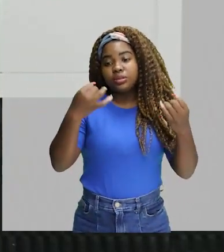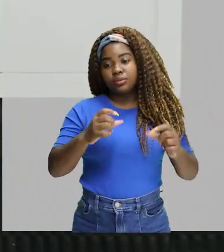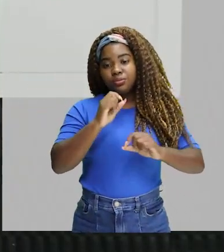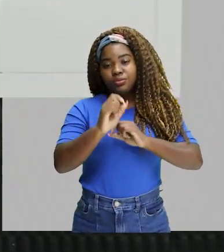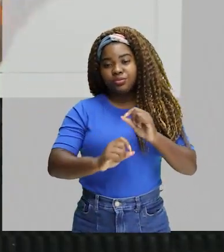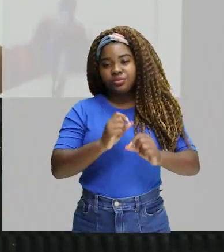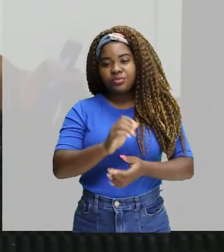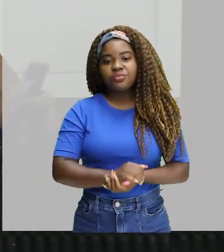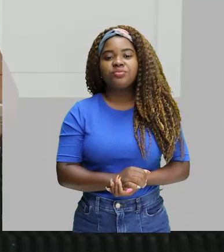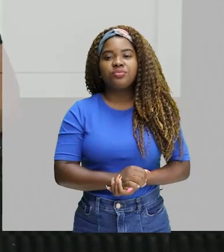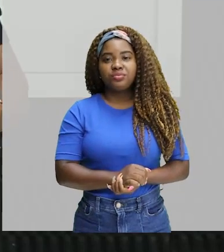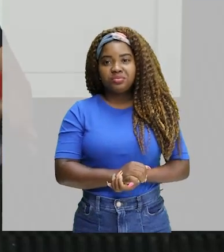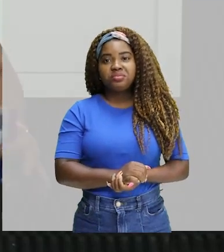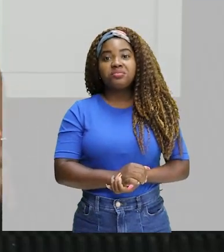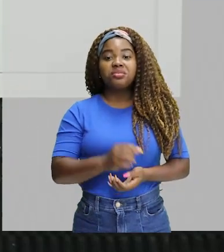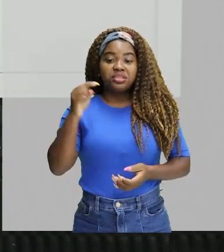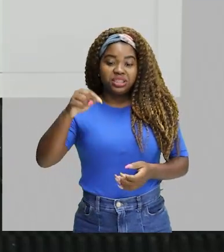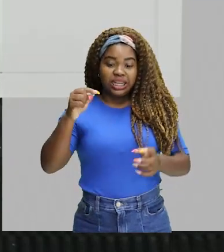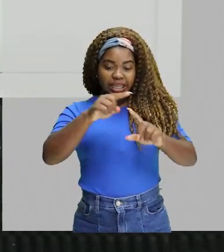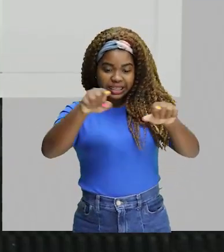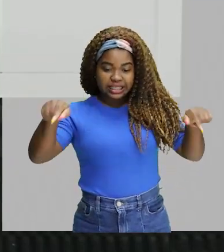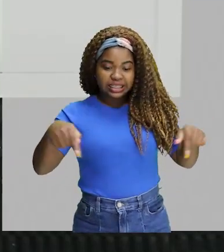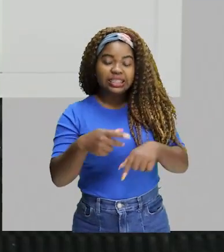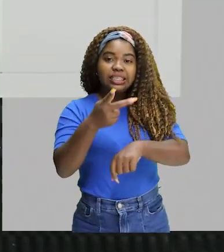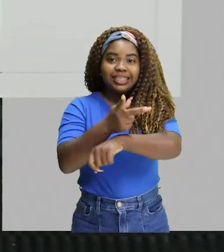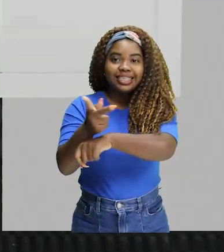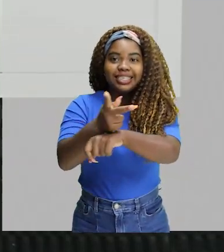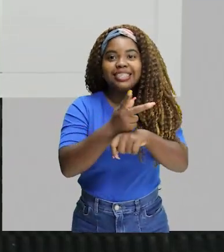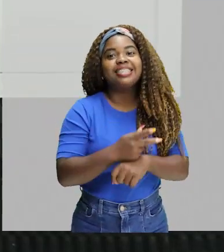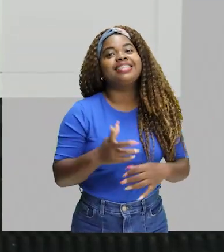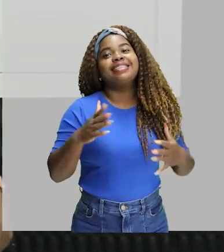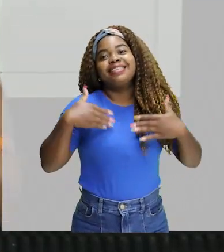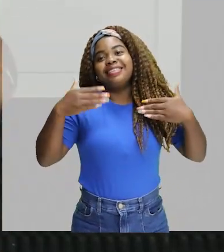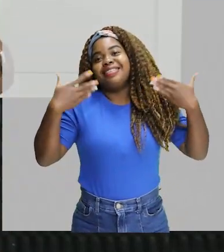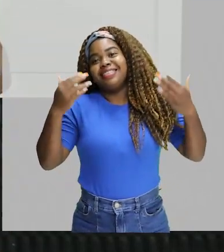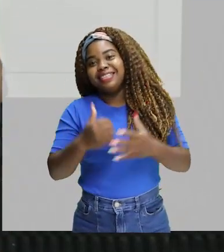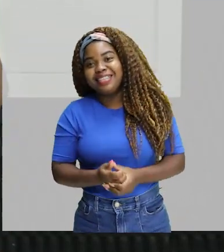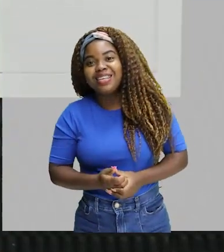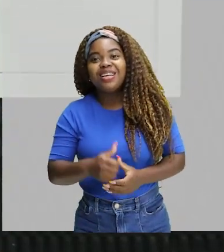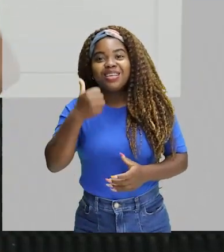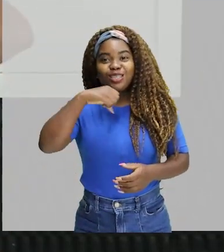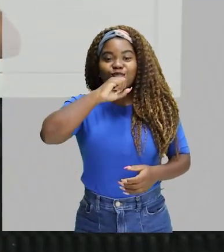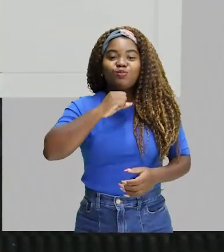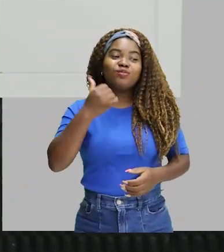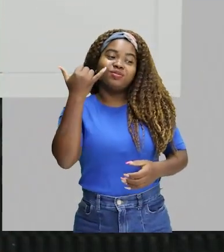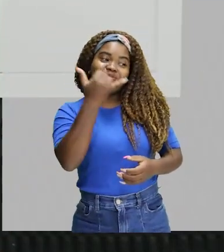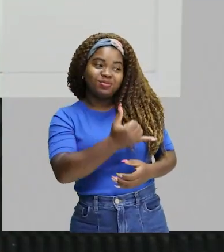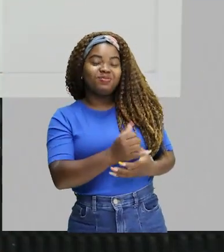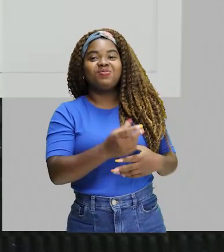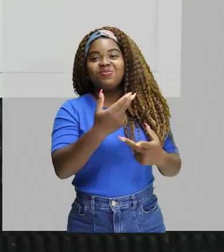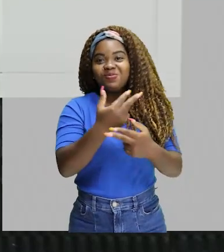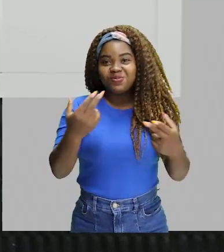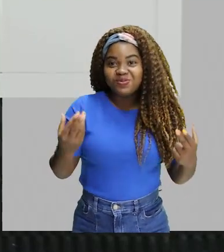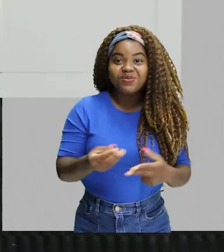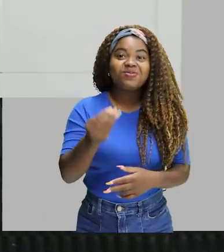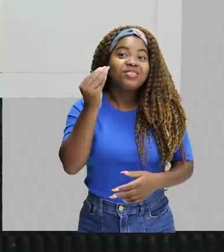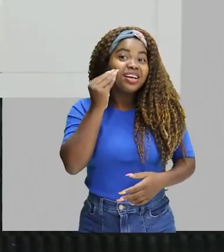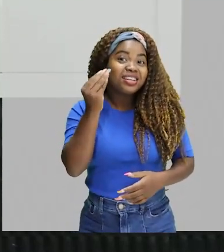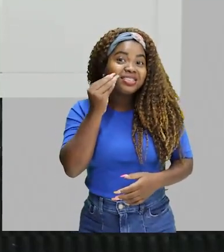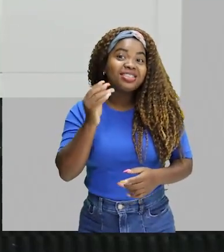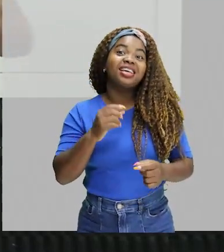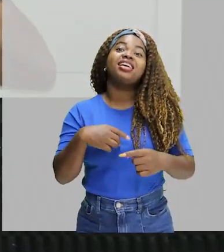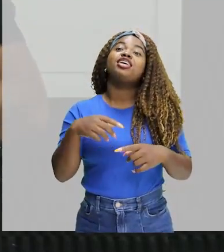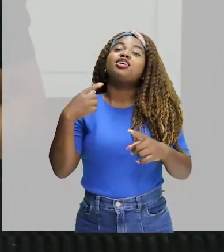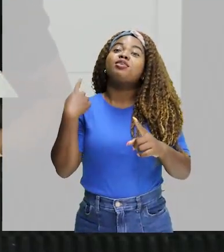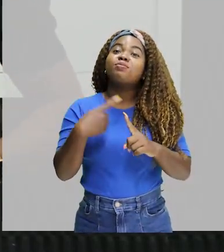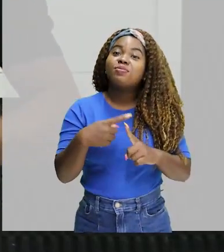coisa, o pessoal que está no estúdio até é contente, já ligaram até para a mãe para avisar, já vão fazer até vários testes aí para fazer algumas coisas, porque